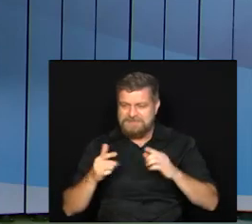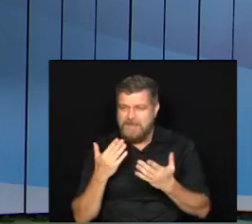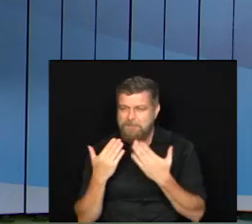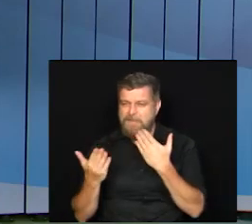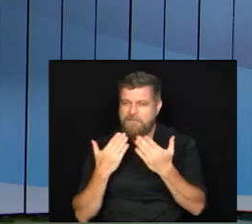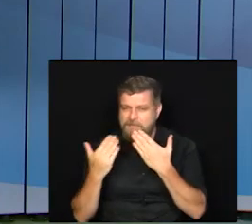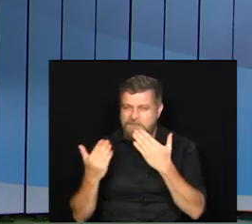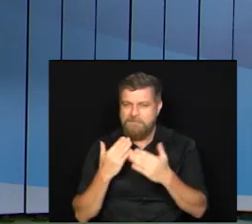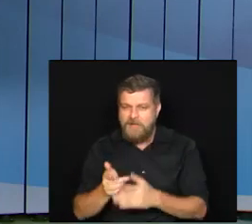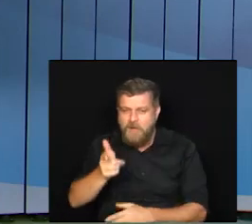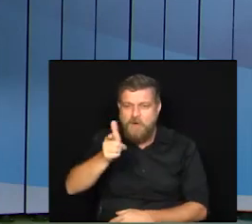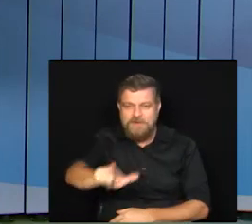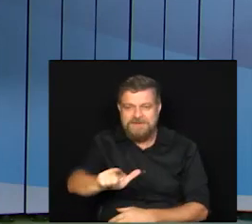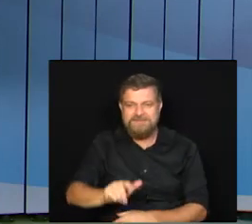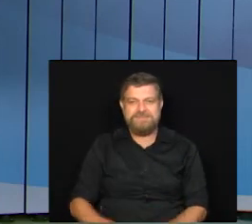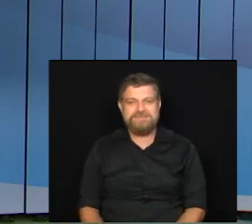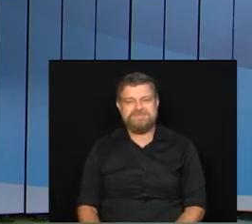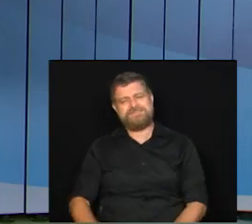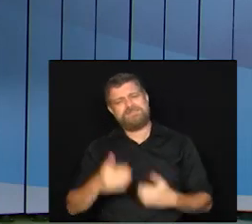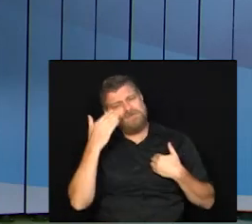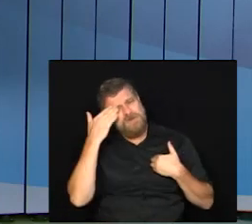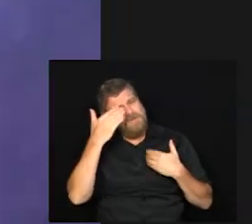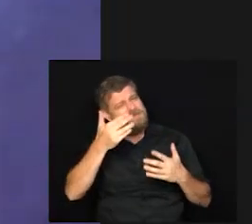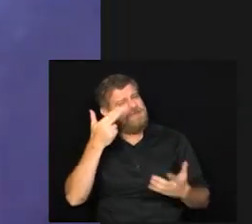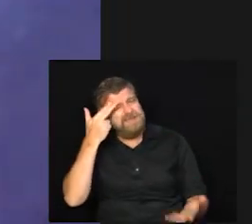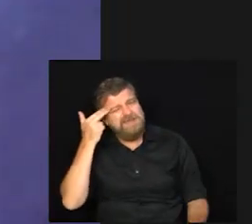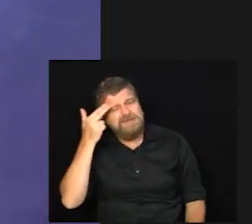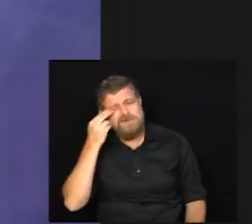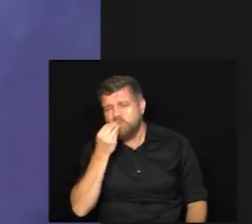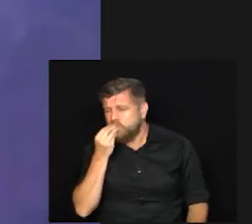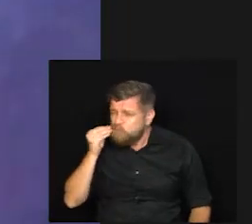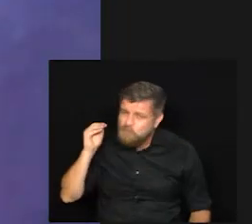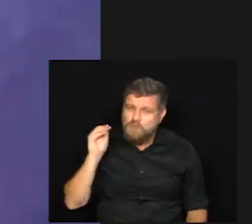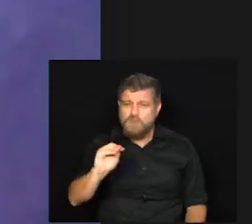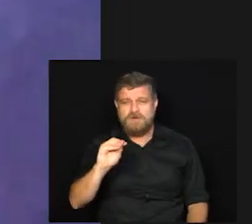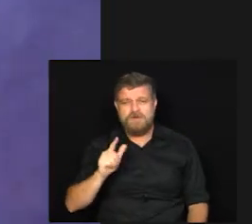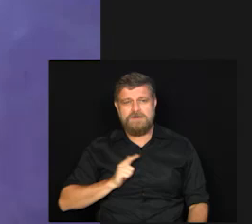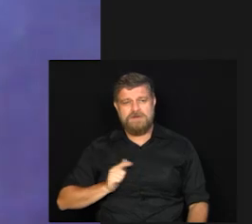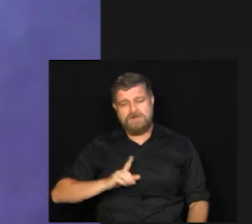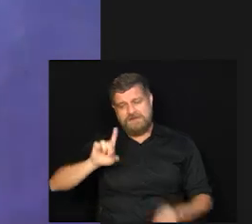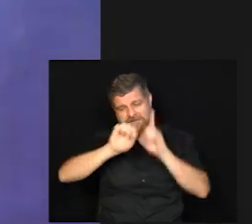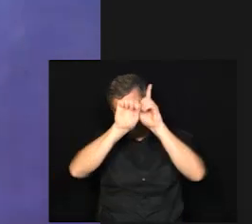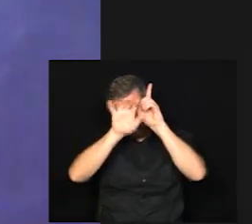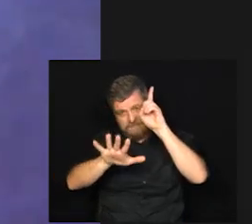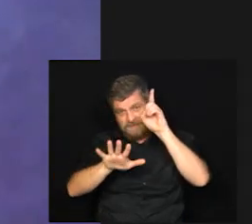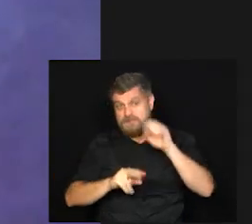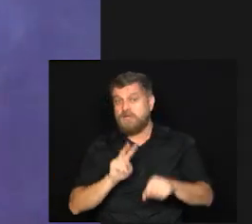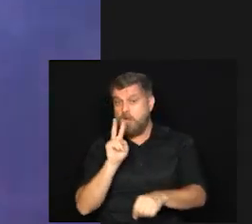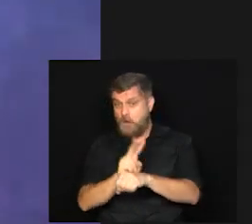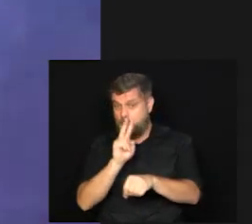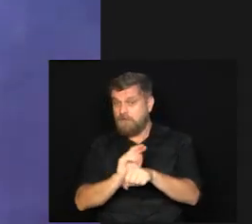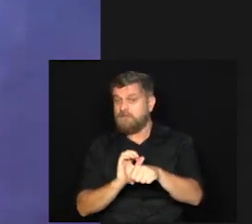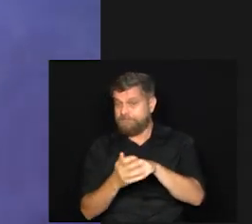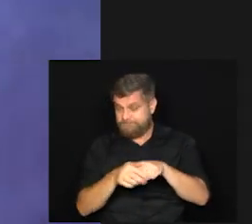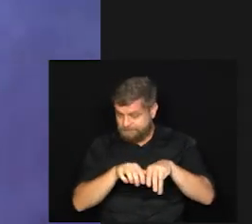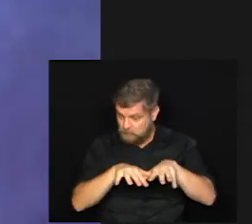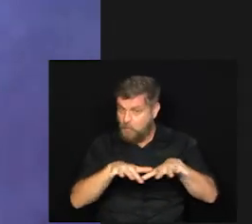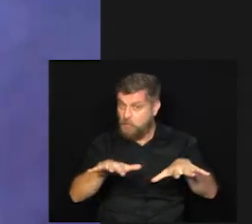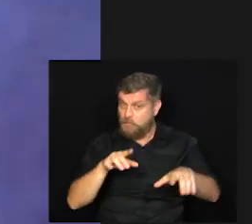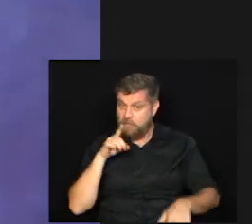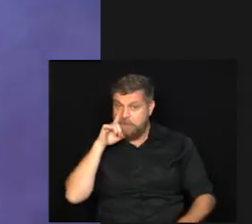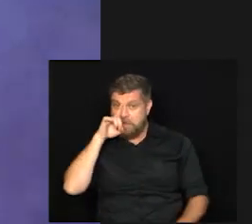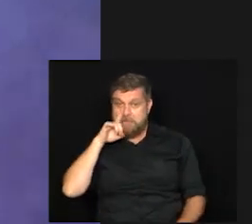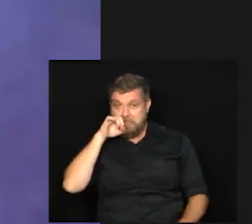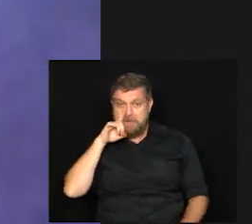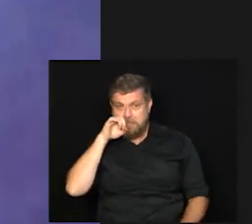a conversar. Obrigada, Gabriel. Obrigada, gente. Fiquem com Deus, se cuidem aí que o bicho está pegando e